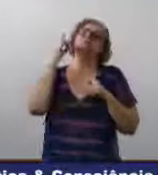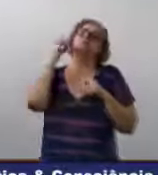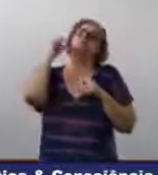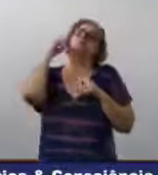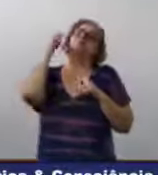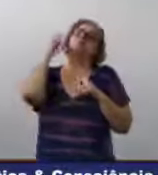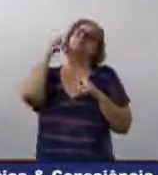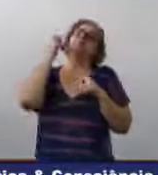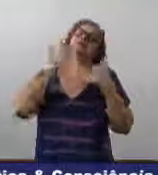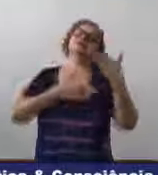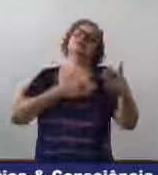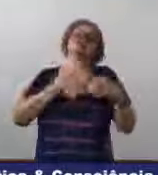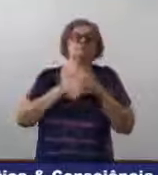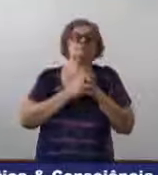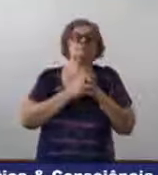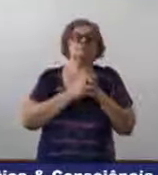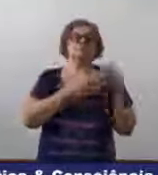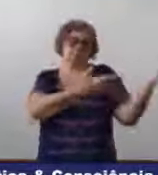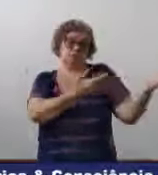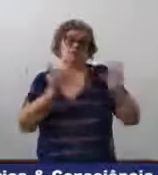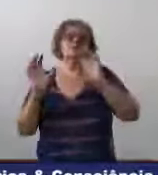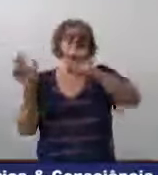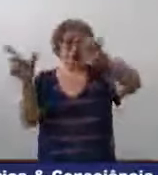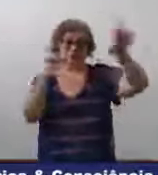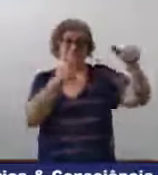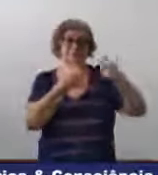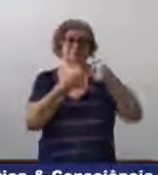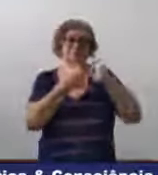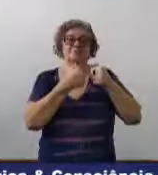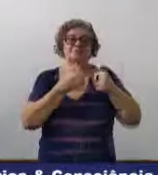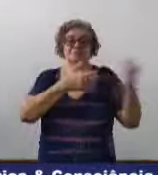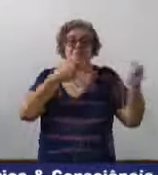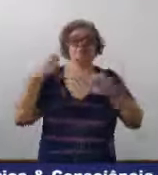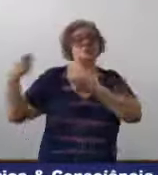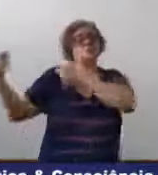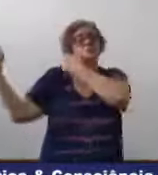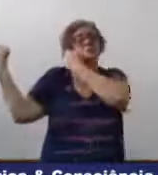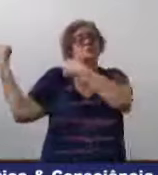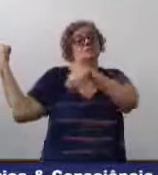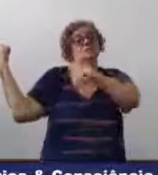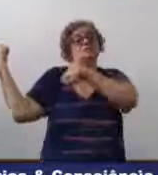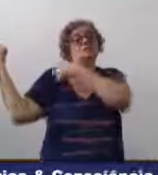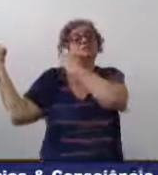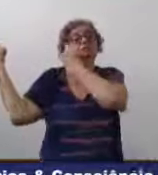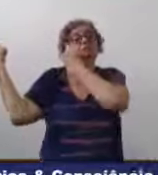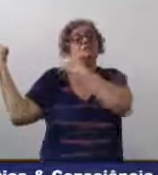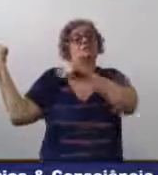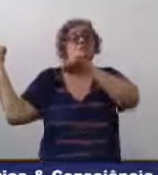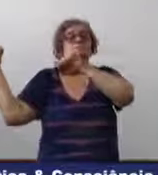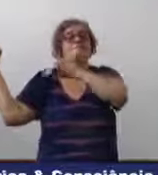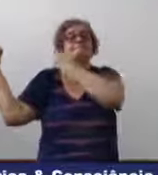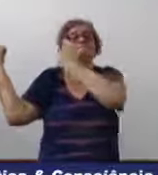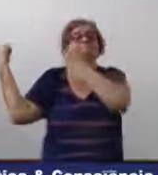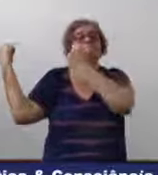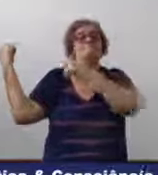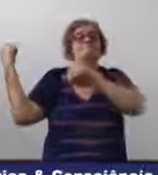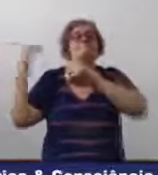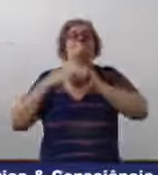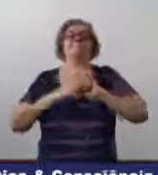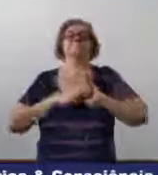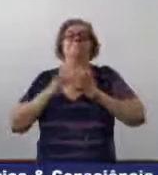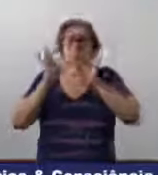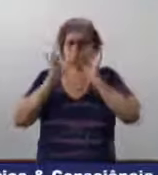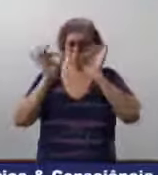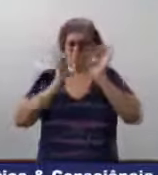Vamos supor que vocês me trouxessem aqui um violino, já de preferência afinado para não dar